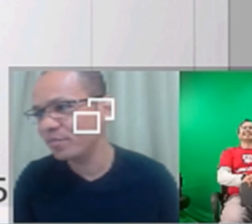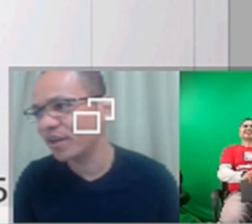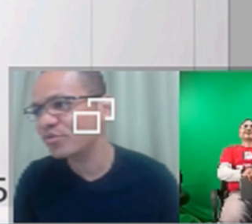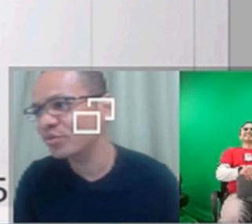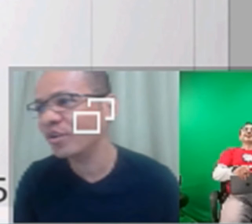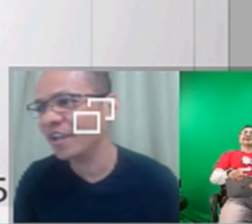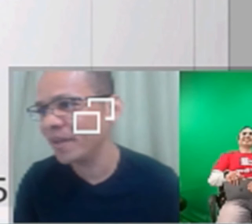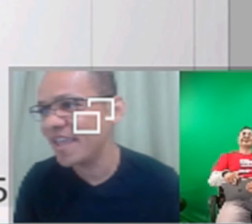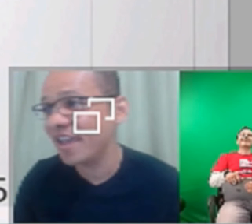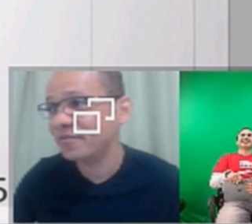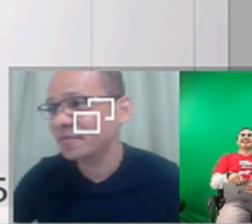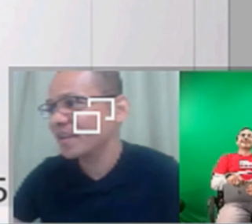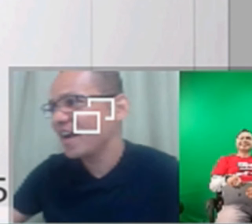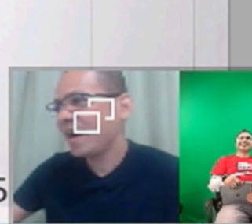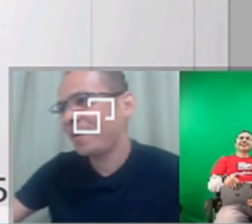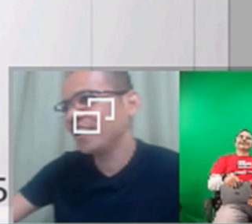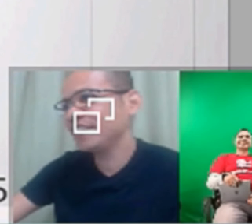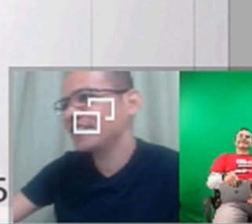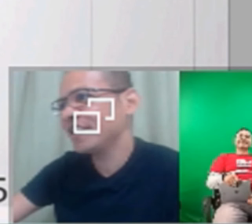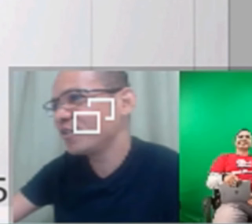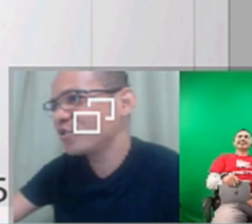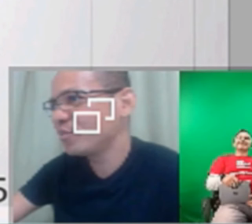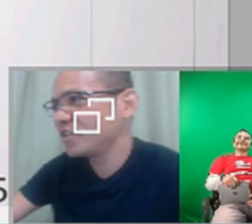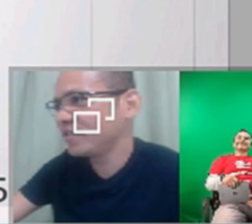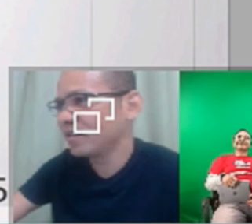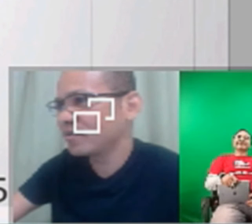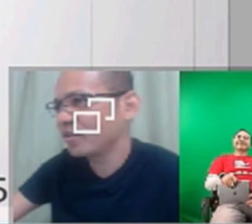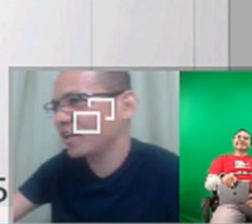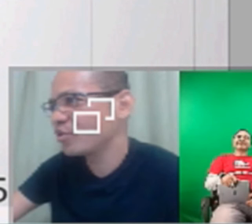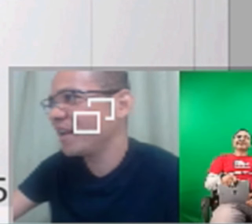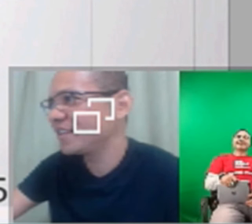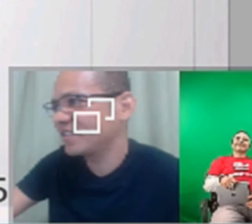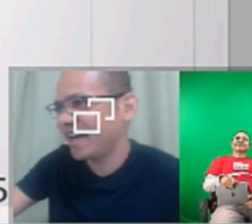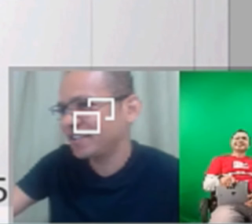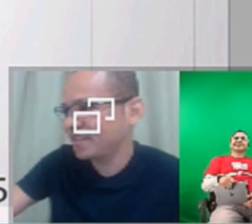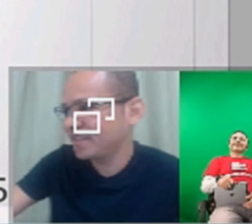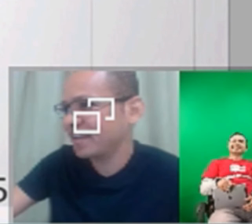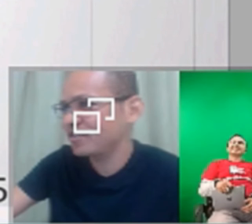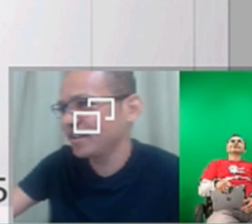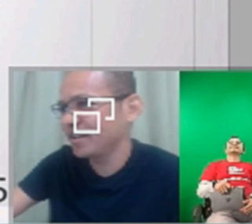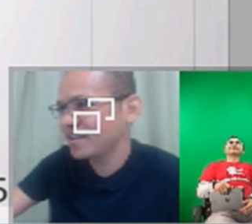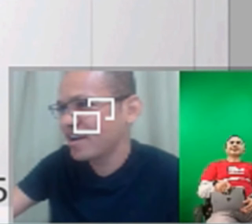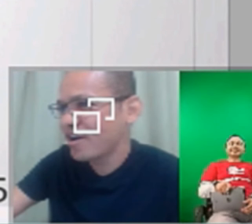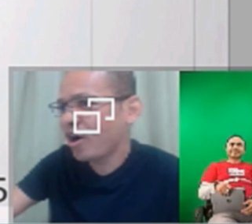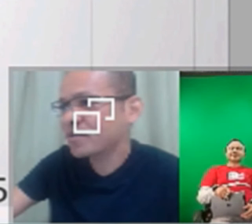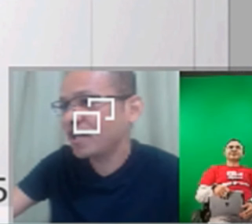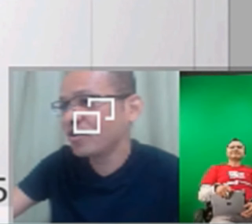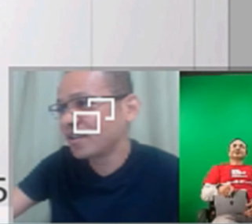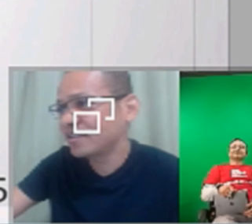2015, separei por assunto e coloquei no PDF. A parte de eletricidade eu não fiz subdivisão, coloquei tudo como eletricidade, 30